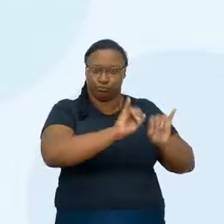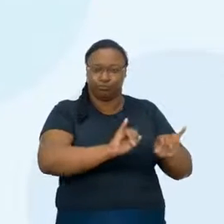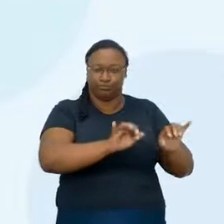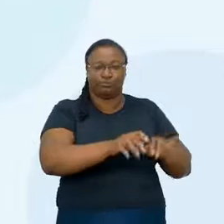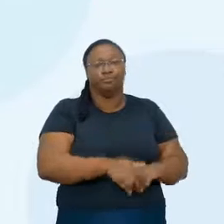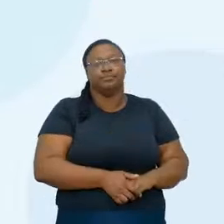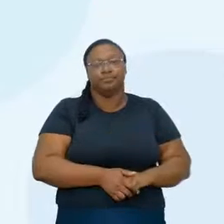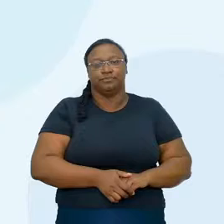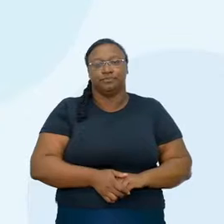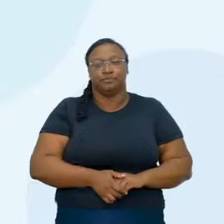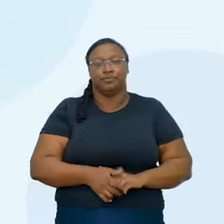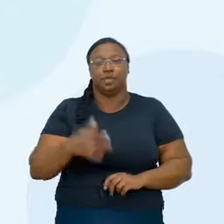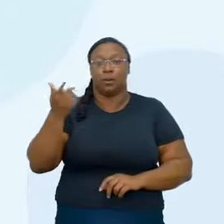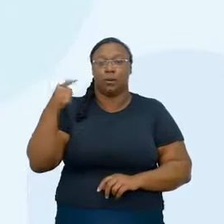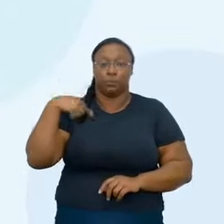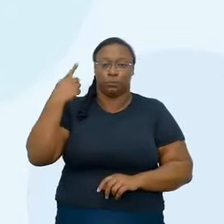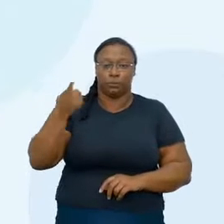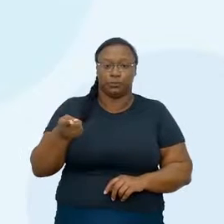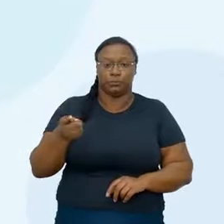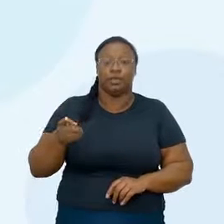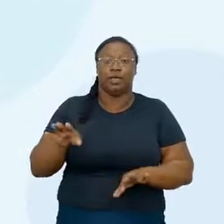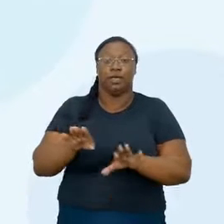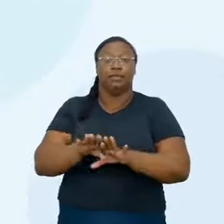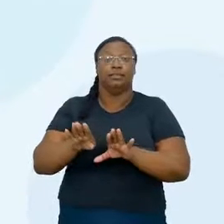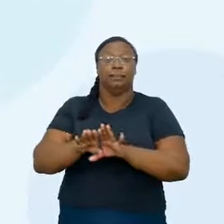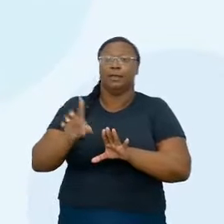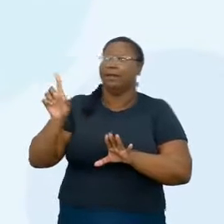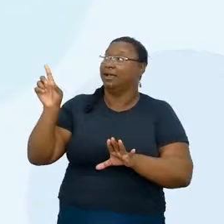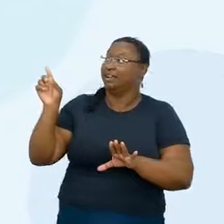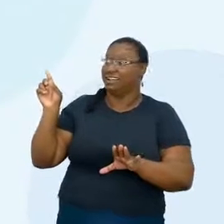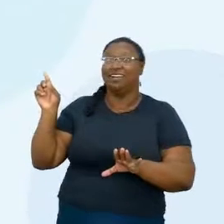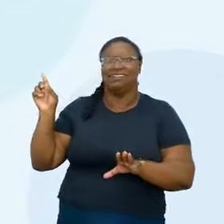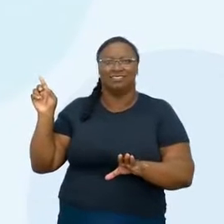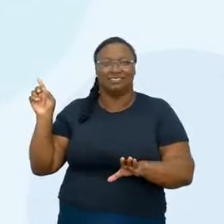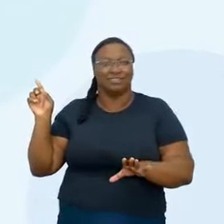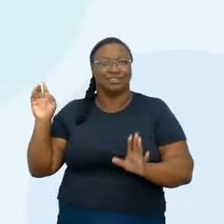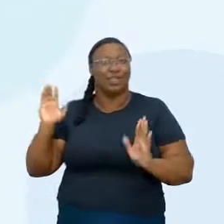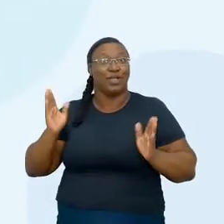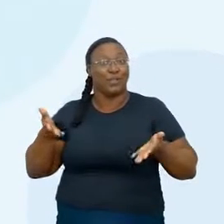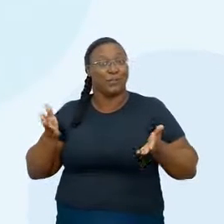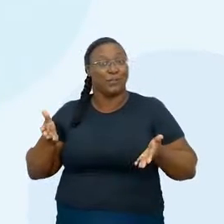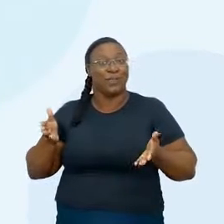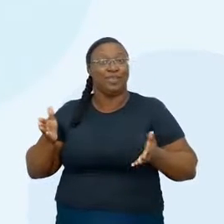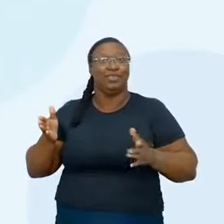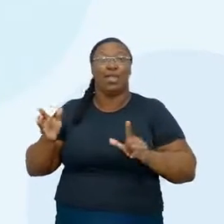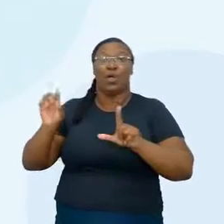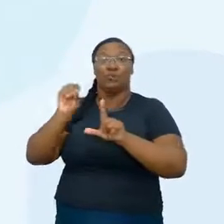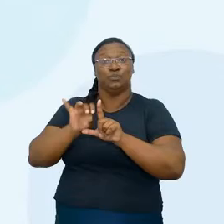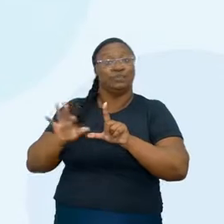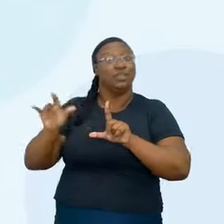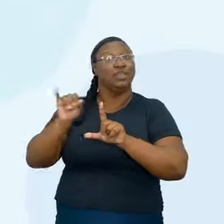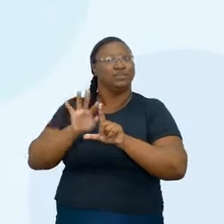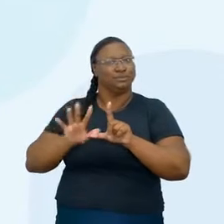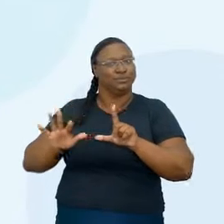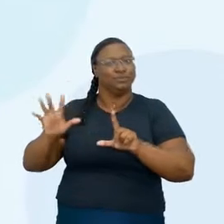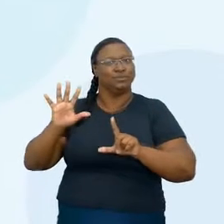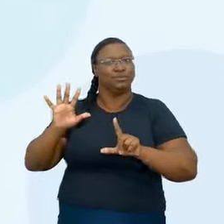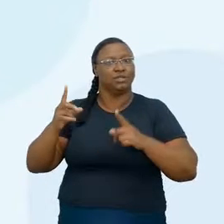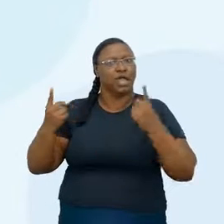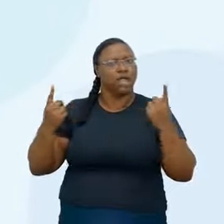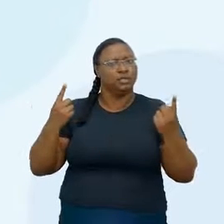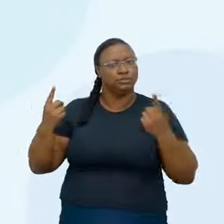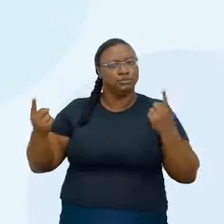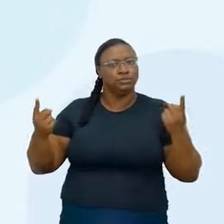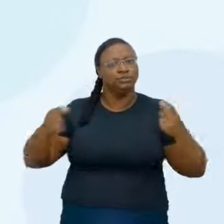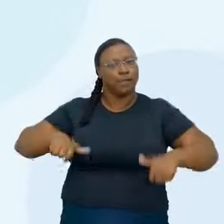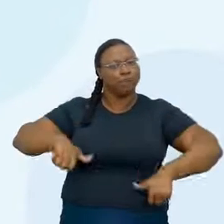O próximo, por favor, né? Esse momento, né, o QR Code aí, com dúvidas